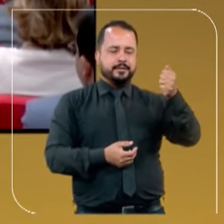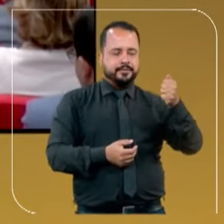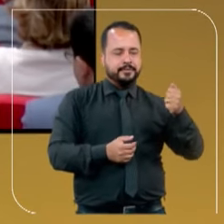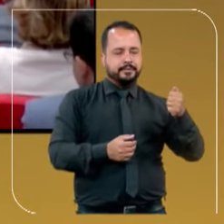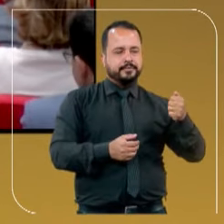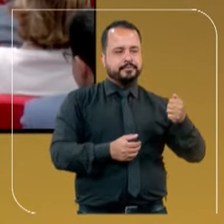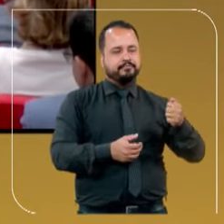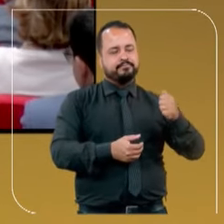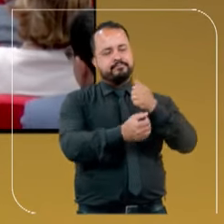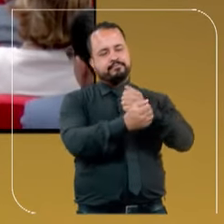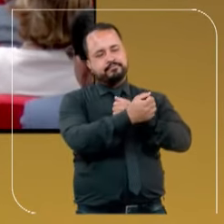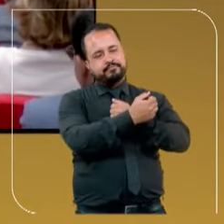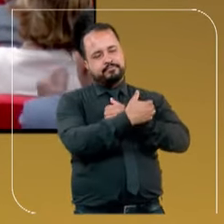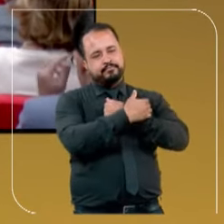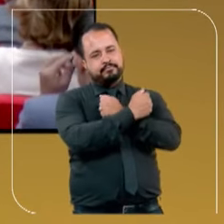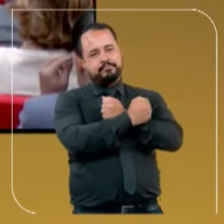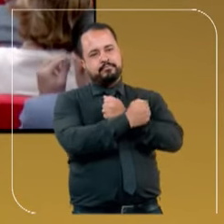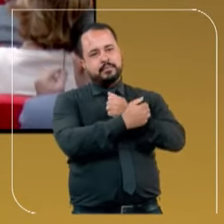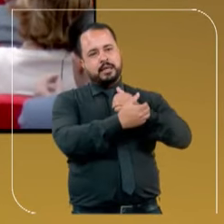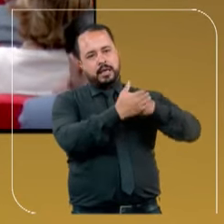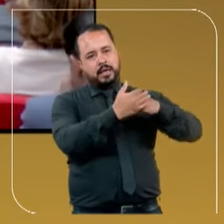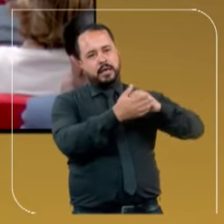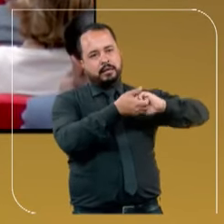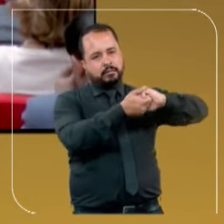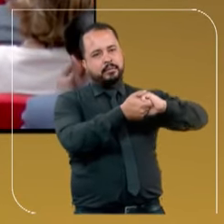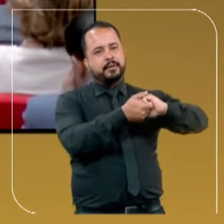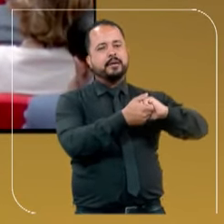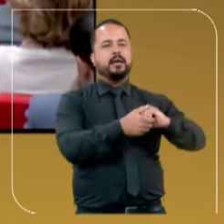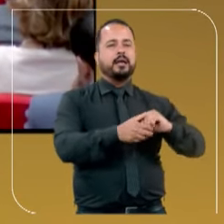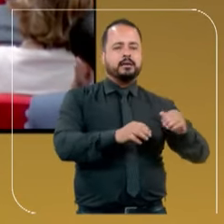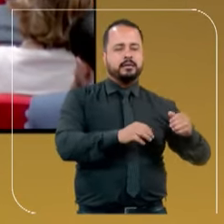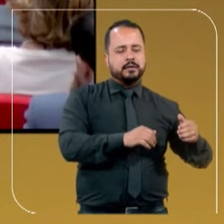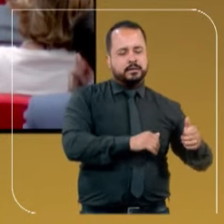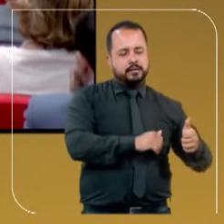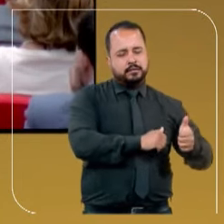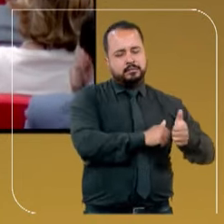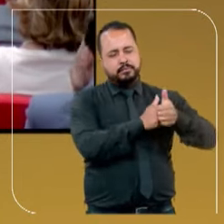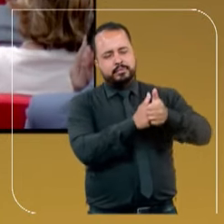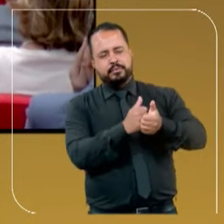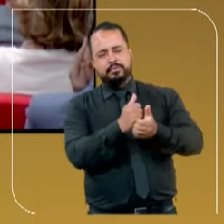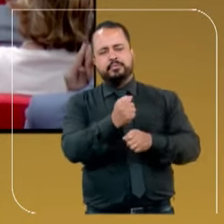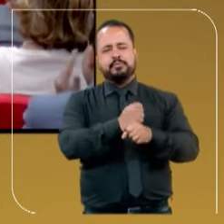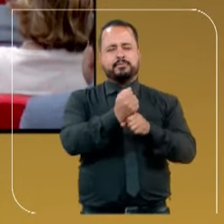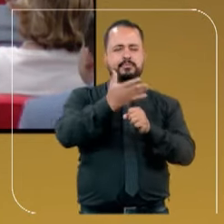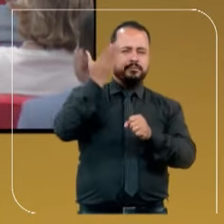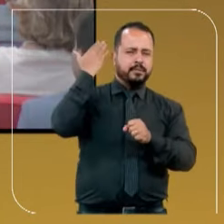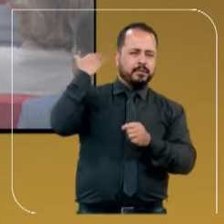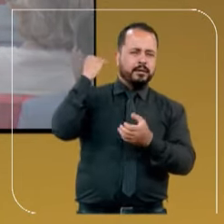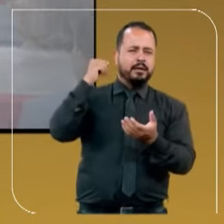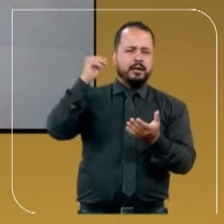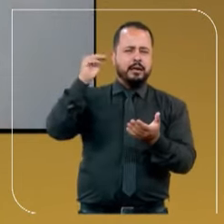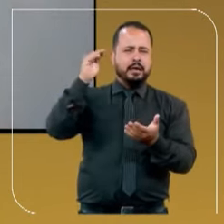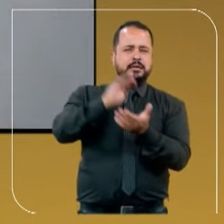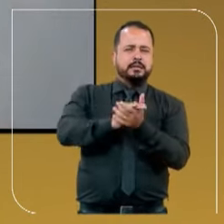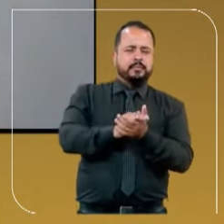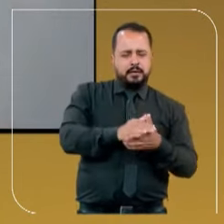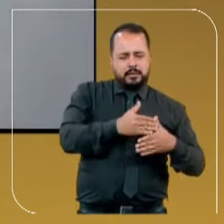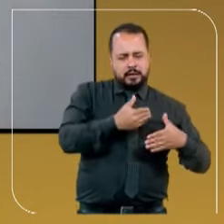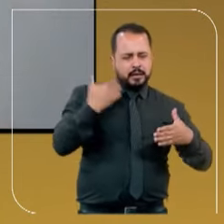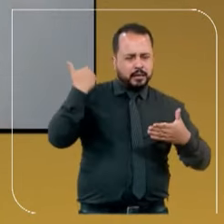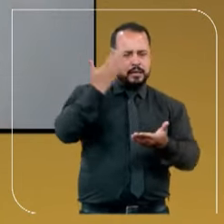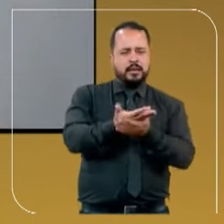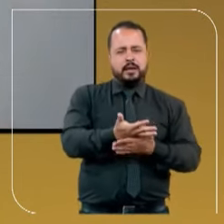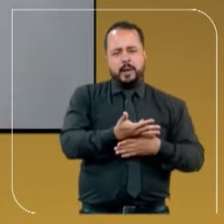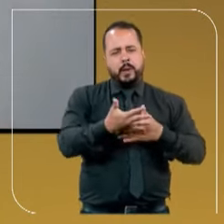desde o nosso casamento, nas caminhadas profissionais, desde que largou até com prejuízo